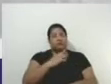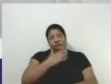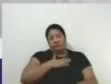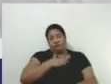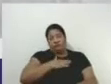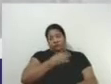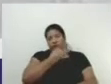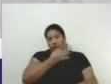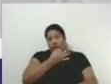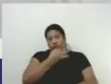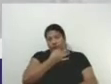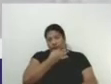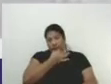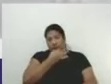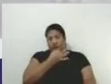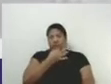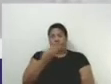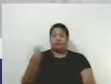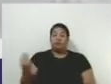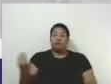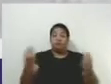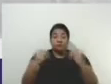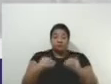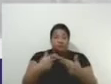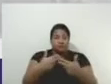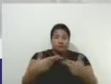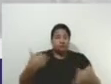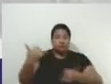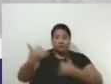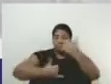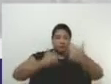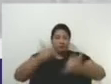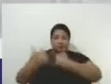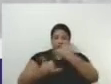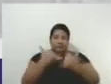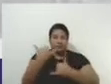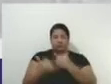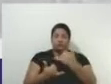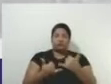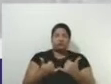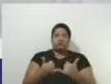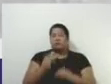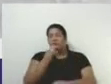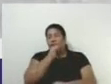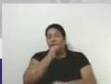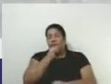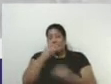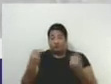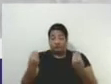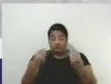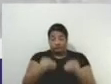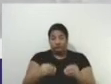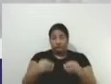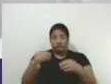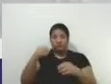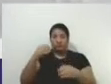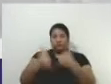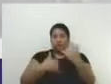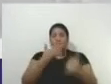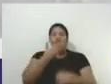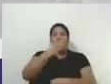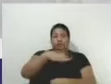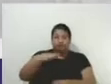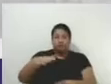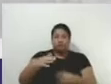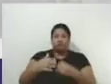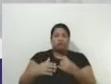equipamentos de lazer, de entretenimento, como um parquinho infantil, uma área de cidade